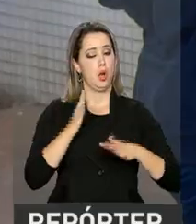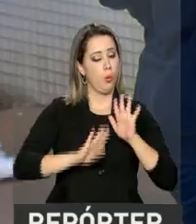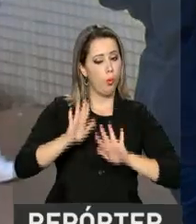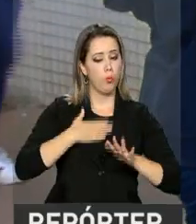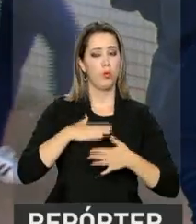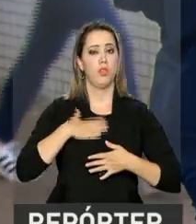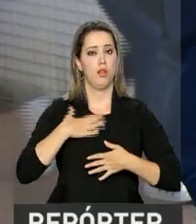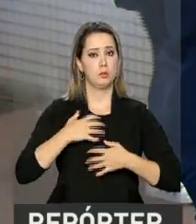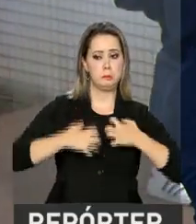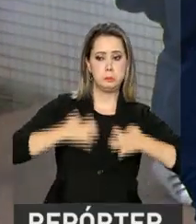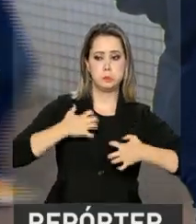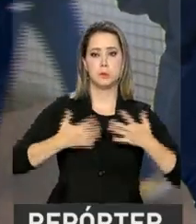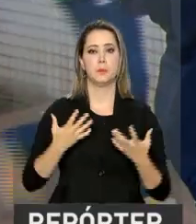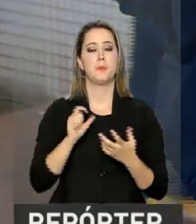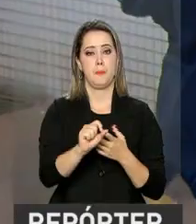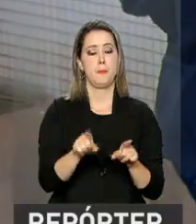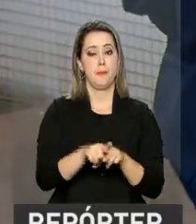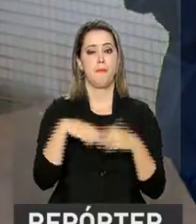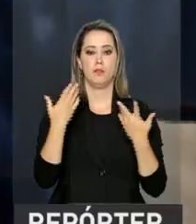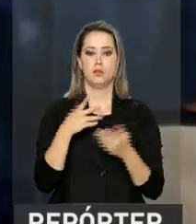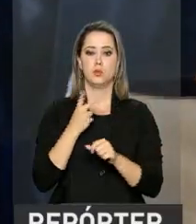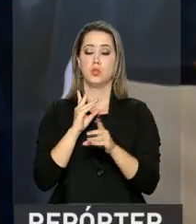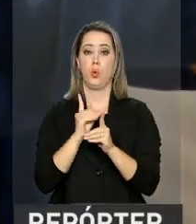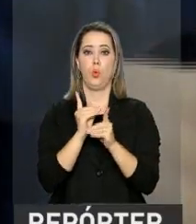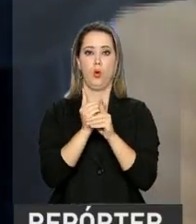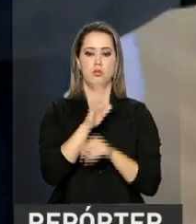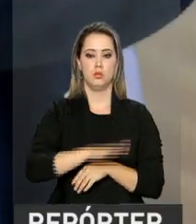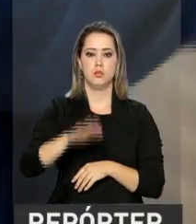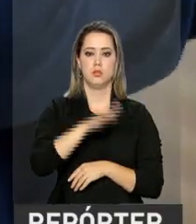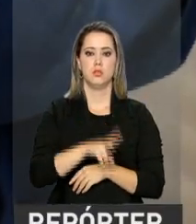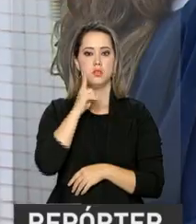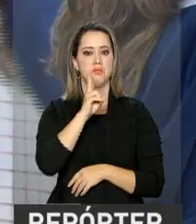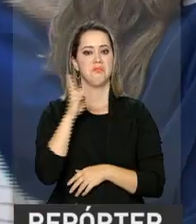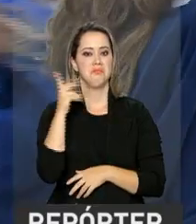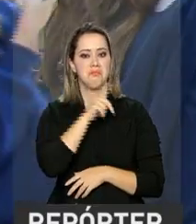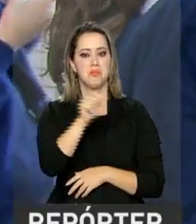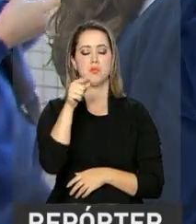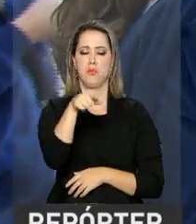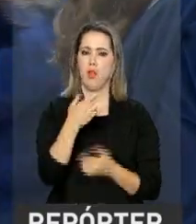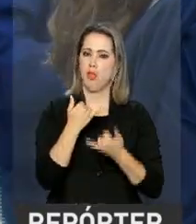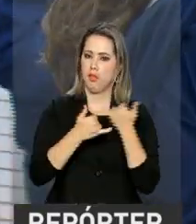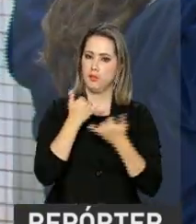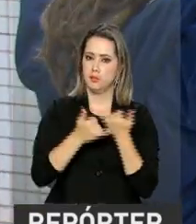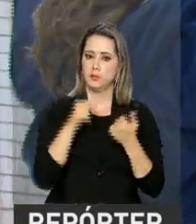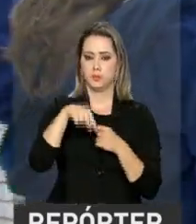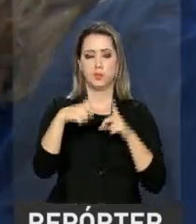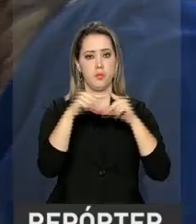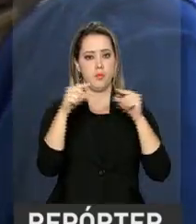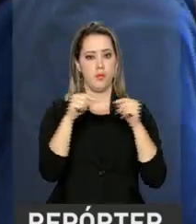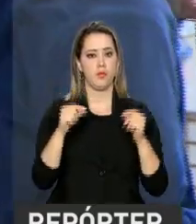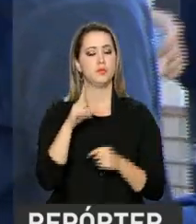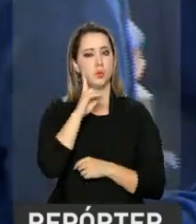ansiedade. E é só encontrar crianças para comprovar o sucesso dos pequenos discos giratórios. No intervalo desta escola em Brasília, não